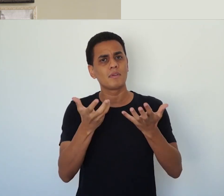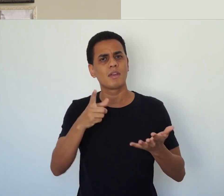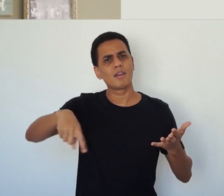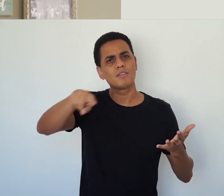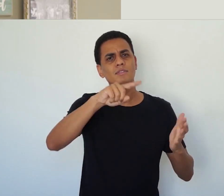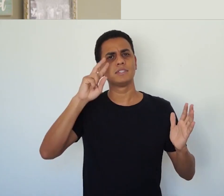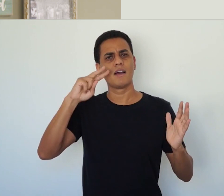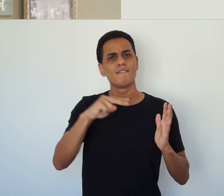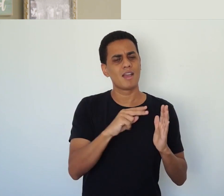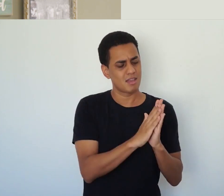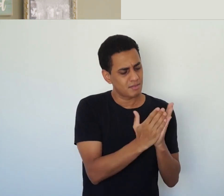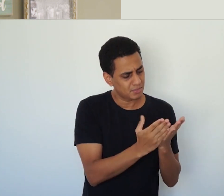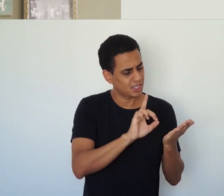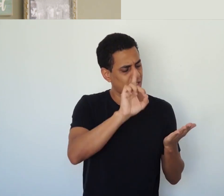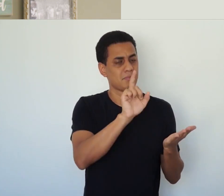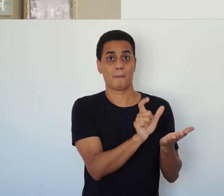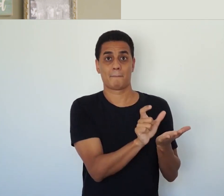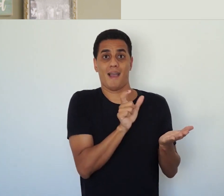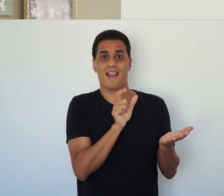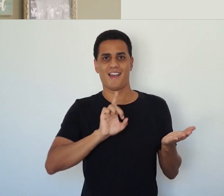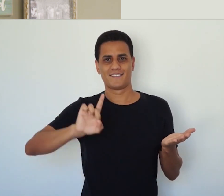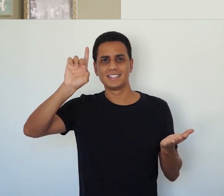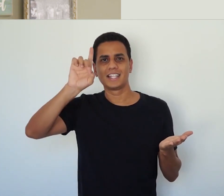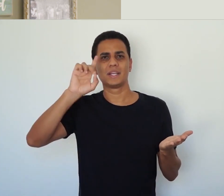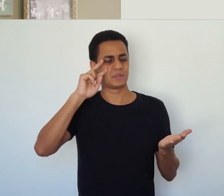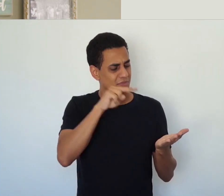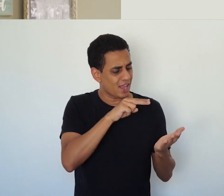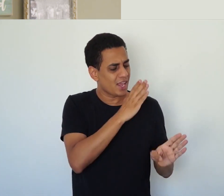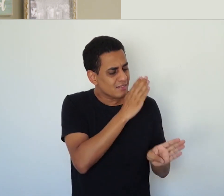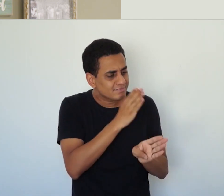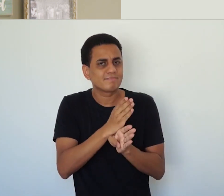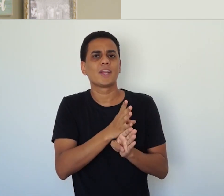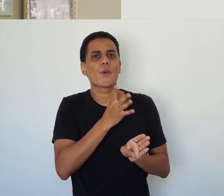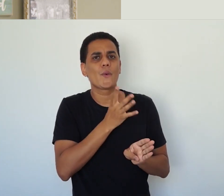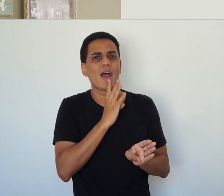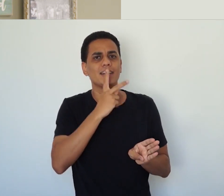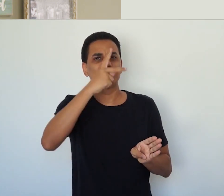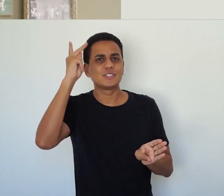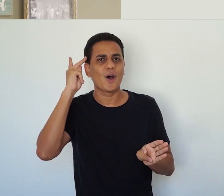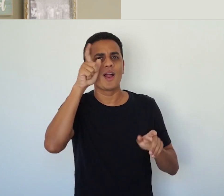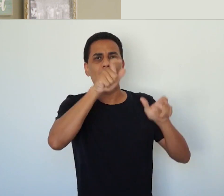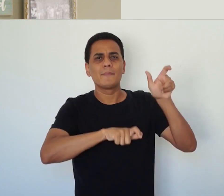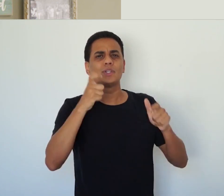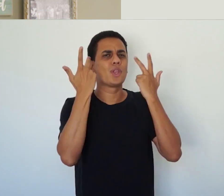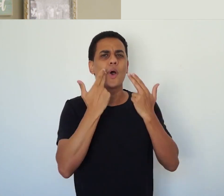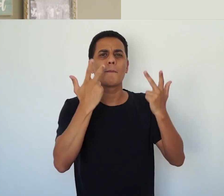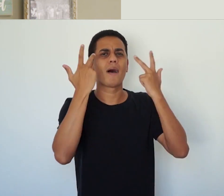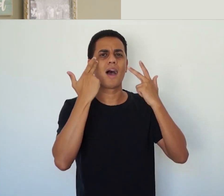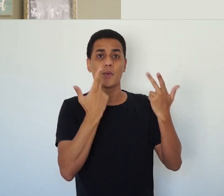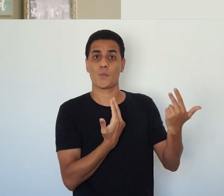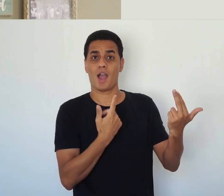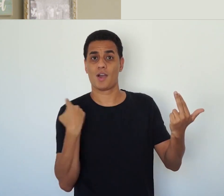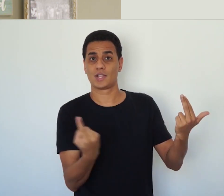processo todo. E eu queria convidar você então a olhar para a palavra de Deus e olhar na história de pessoas comuns como eu e você, que